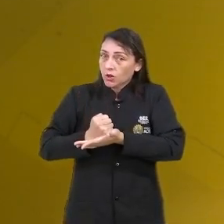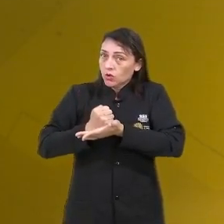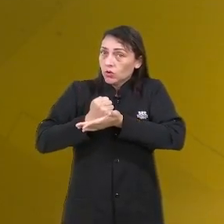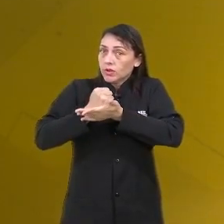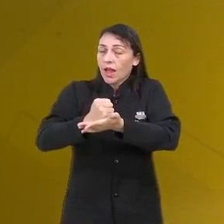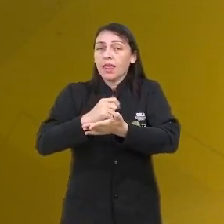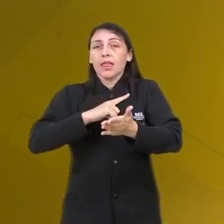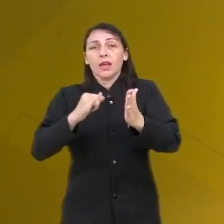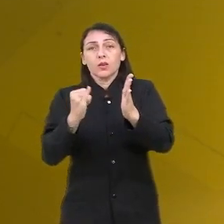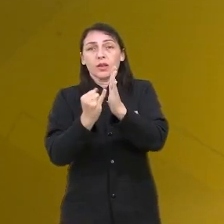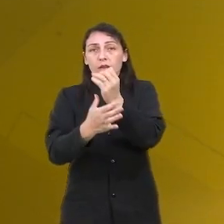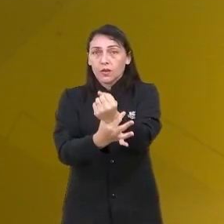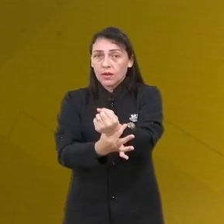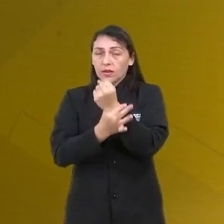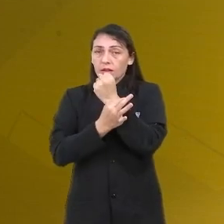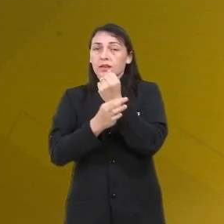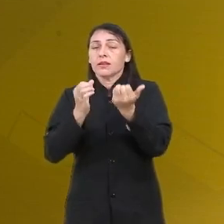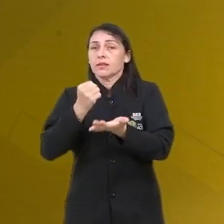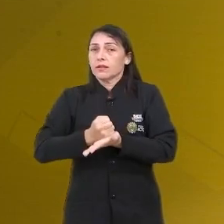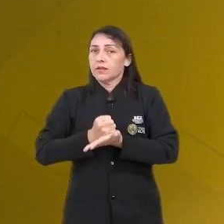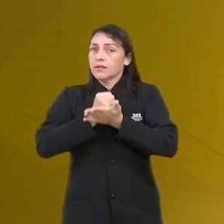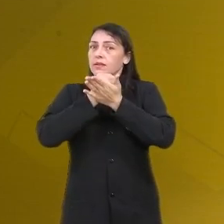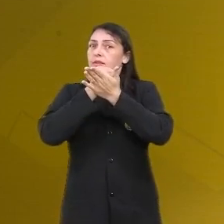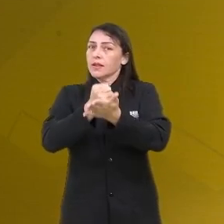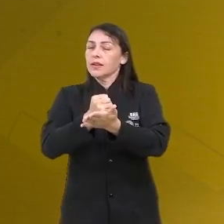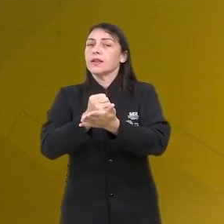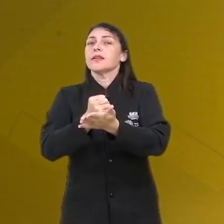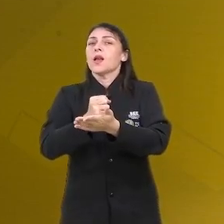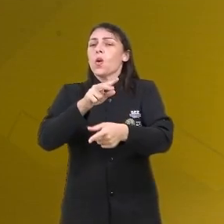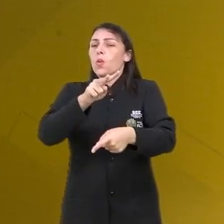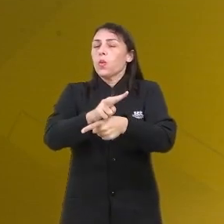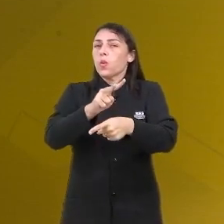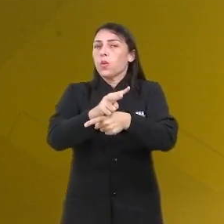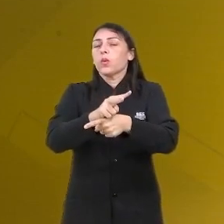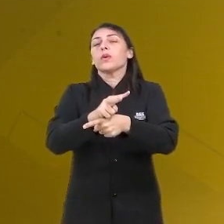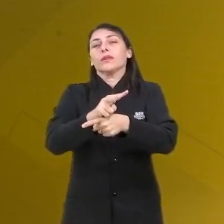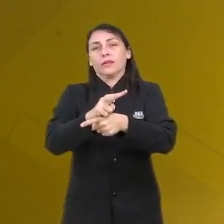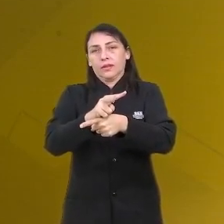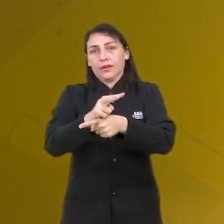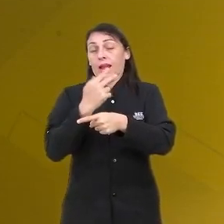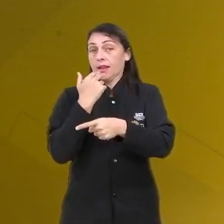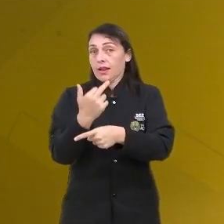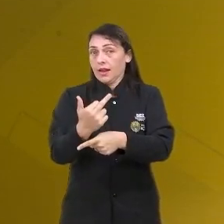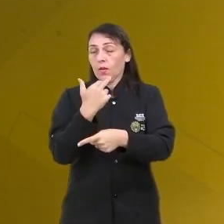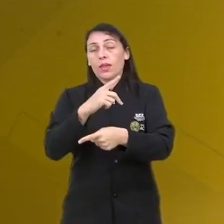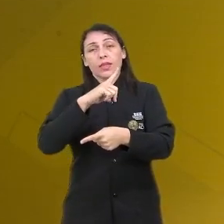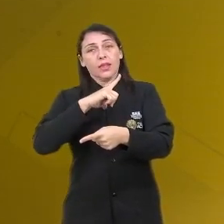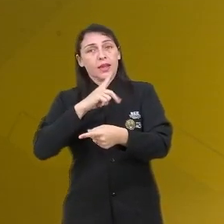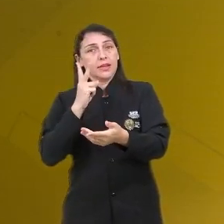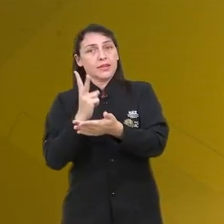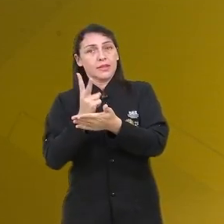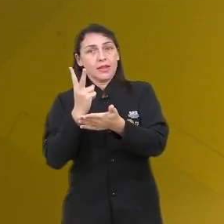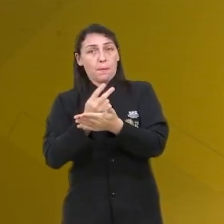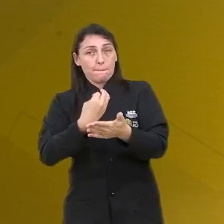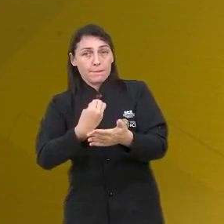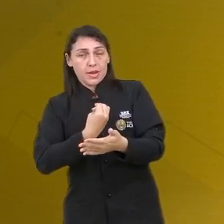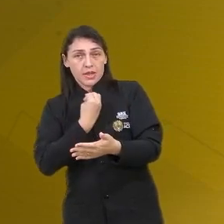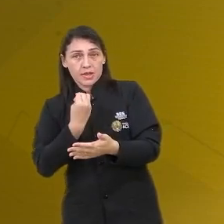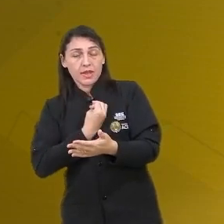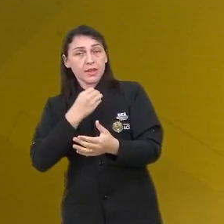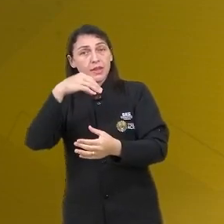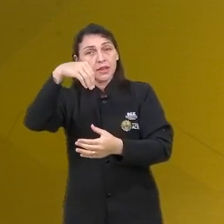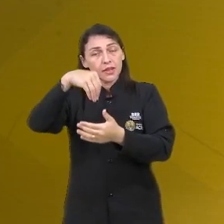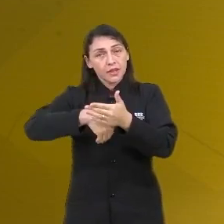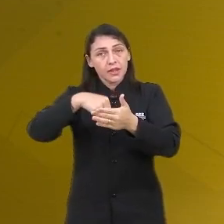institutos que garantem essa defesa, essa manutenção dessas línguas para que elas estejam vivas